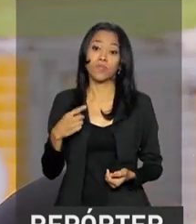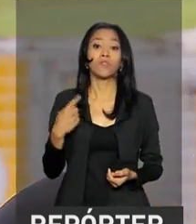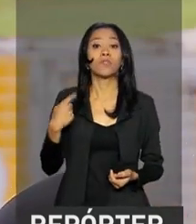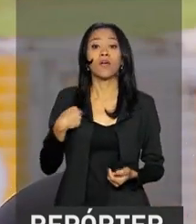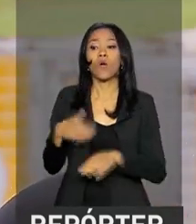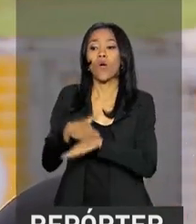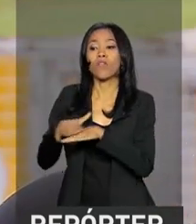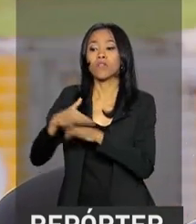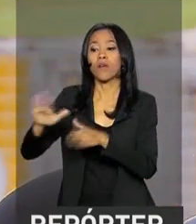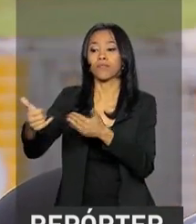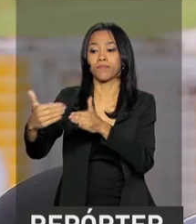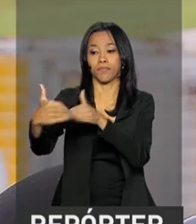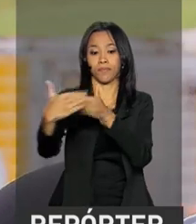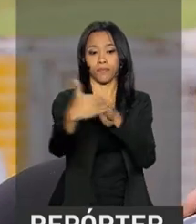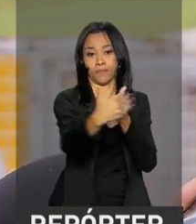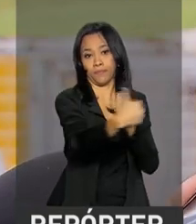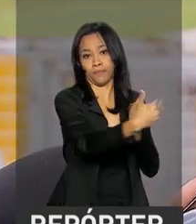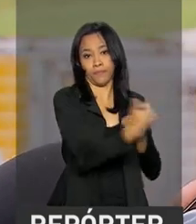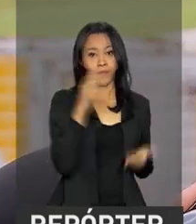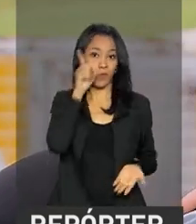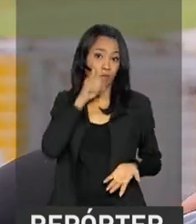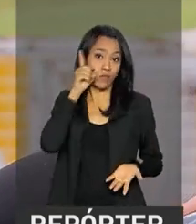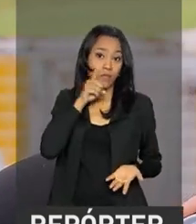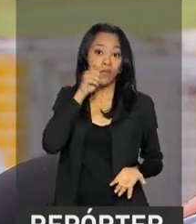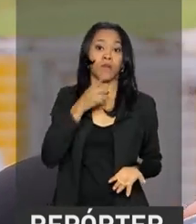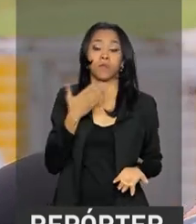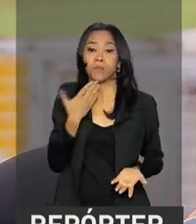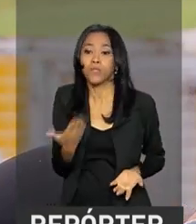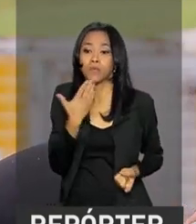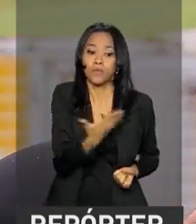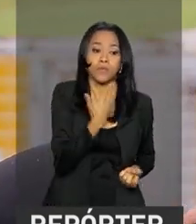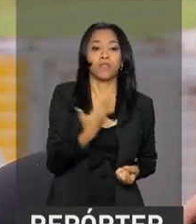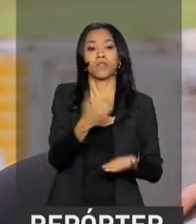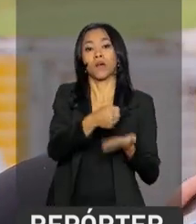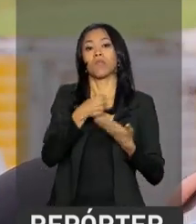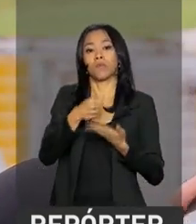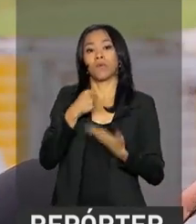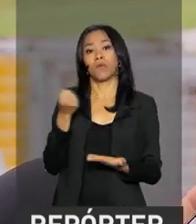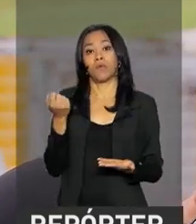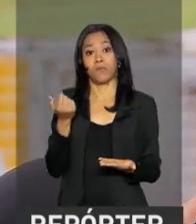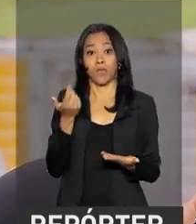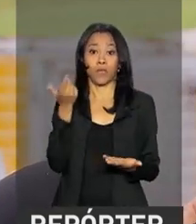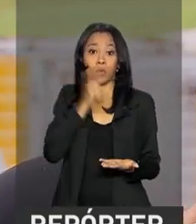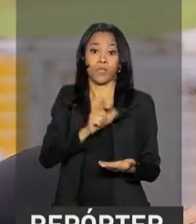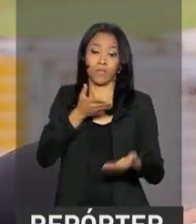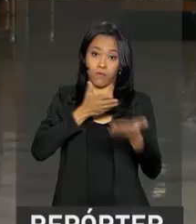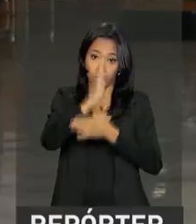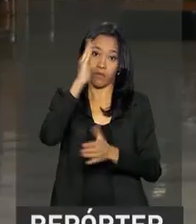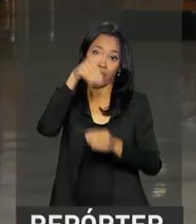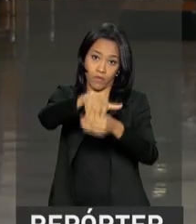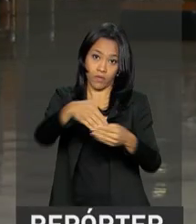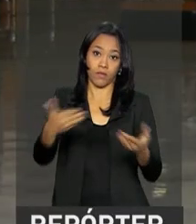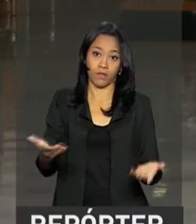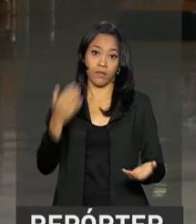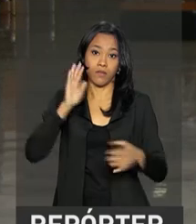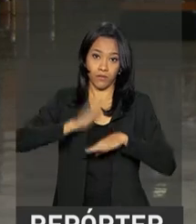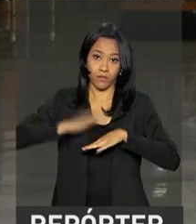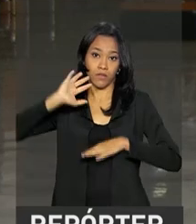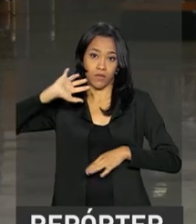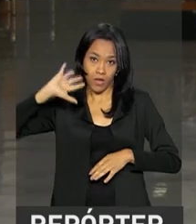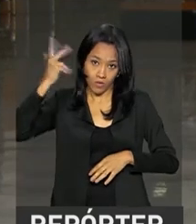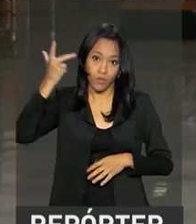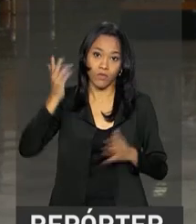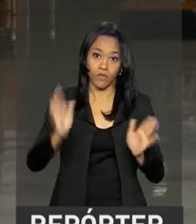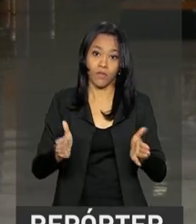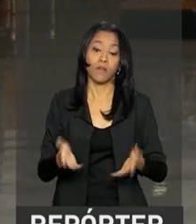com os parlamentares, enfim, buscar apoio necessário para que isso seja votado e seja resolvido. A votação